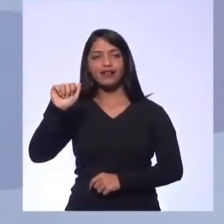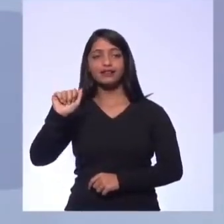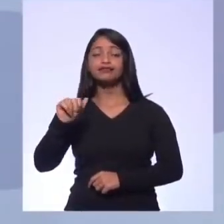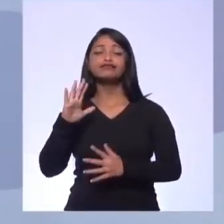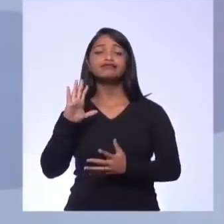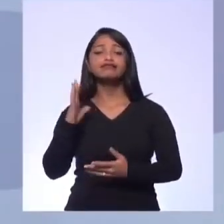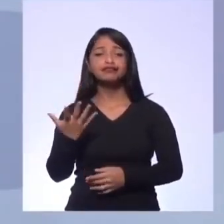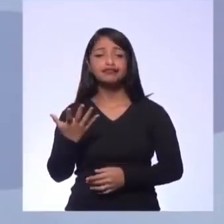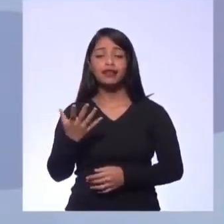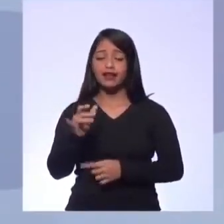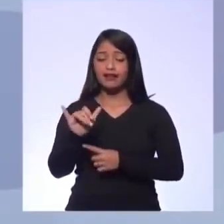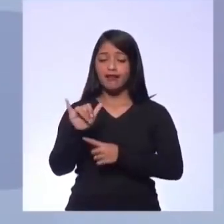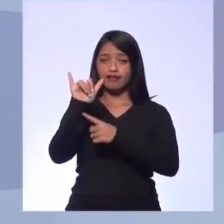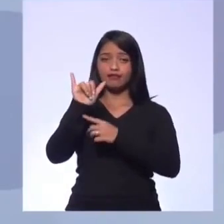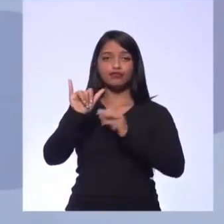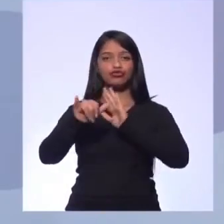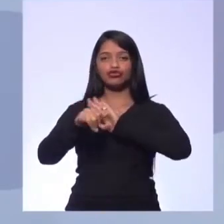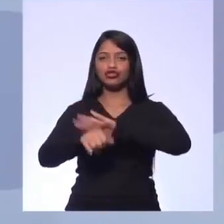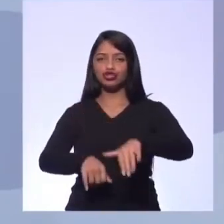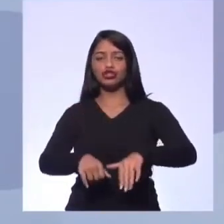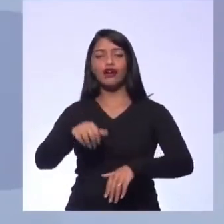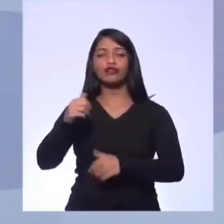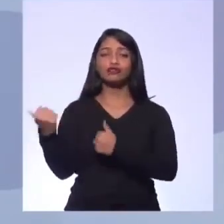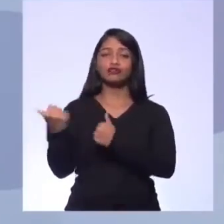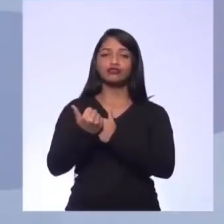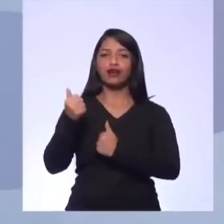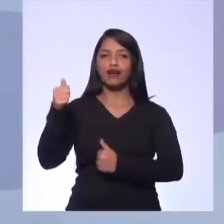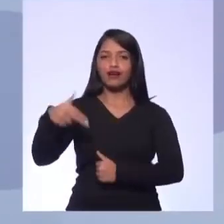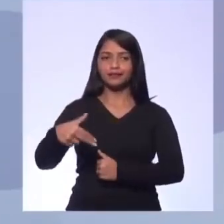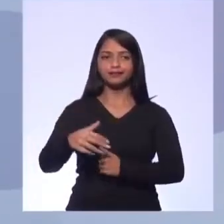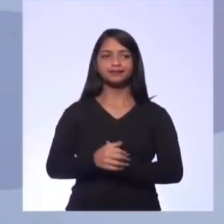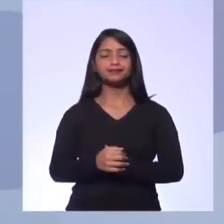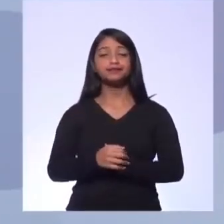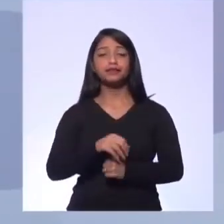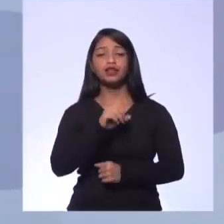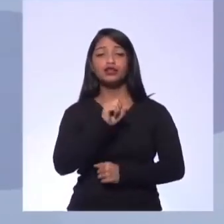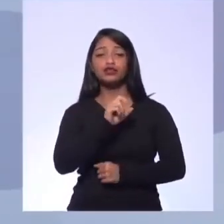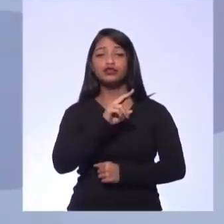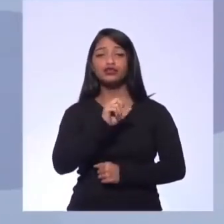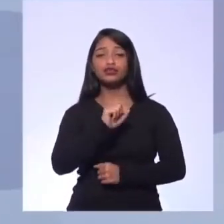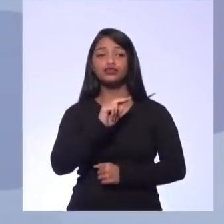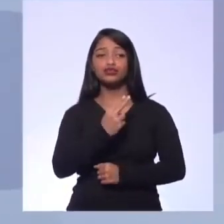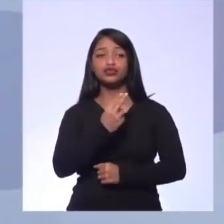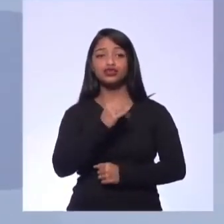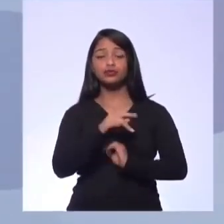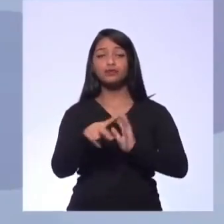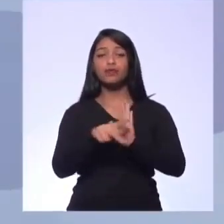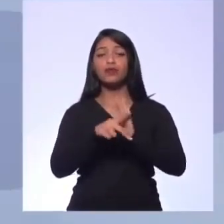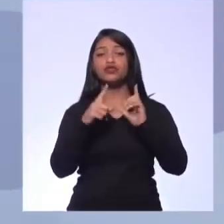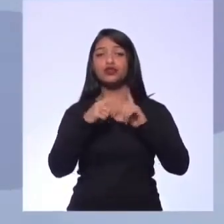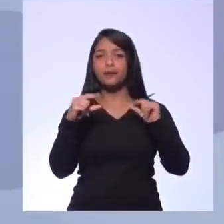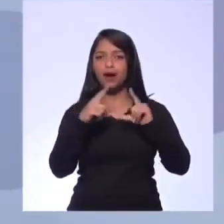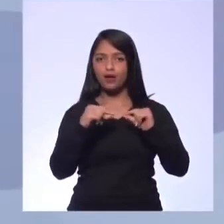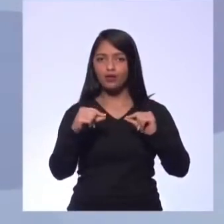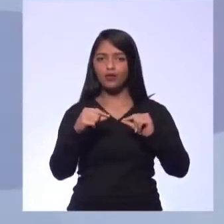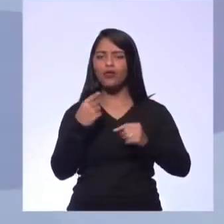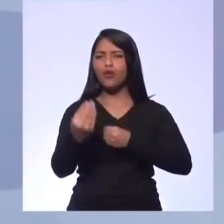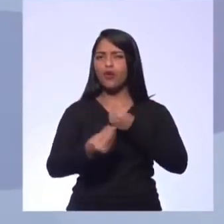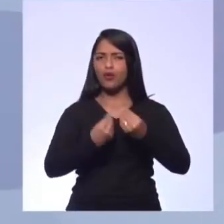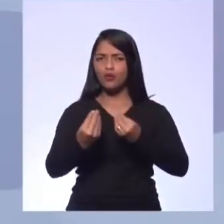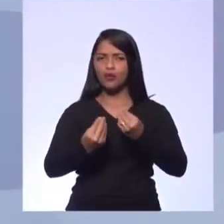o Y, colocou Italian. Agora, sushi, Japan. Eu quero falar que sushi é japonês. Então, eu vou falar